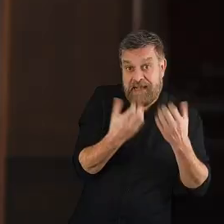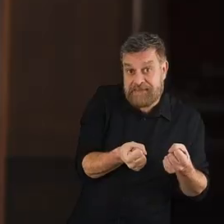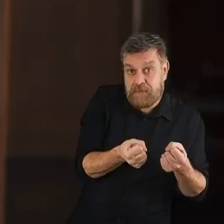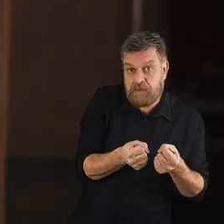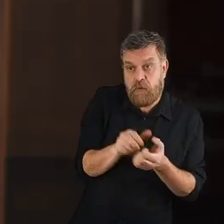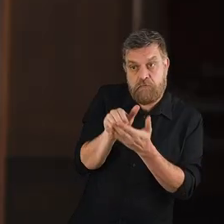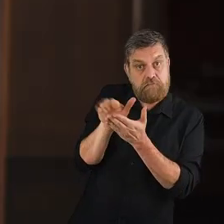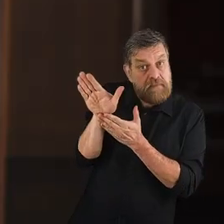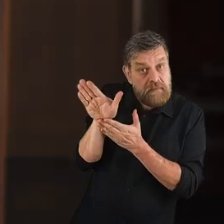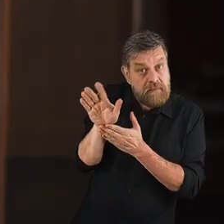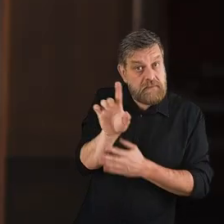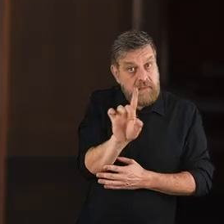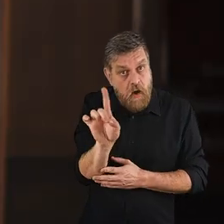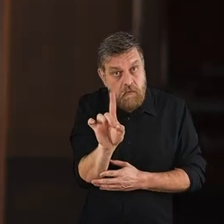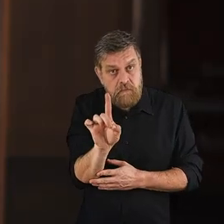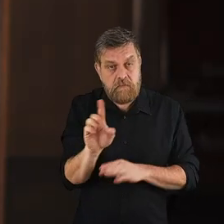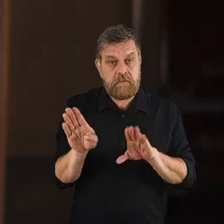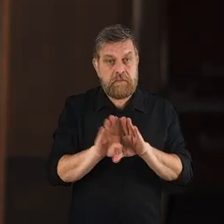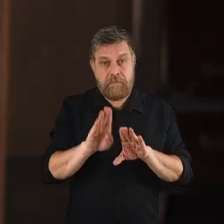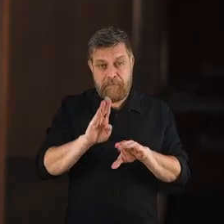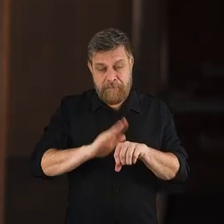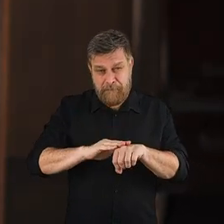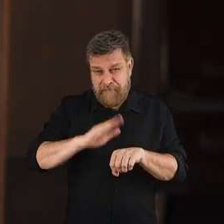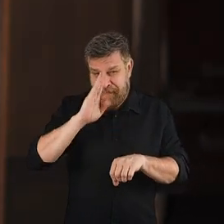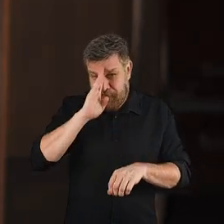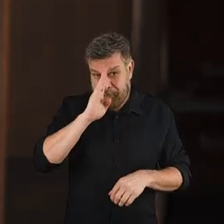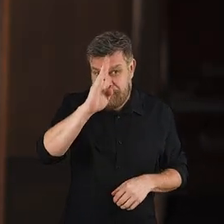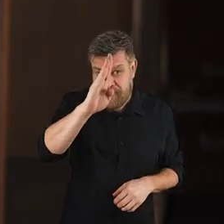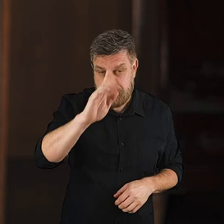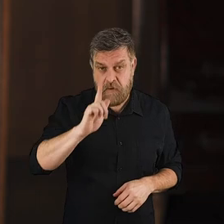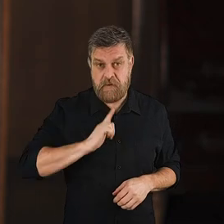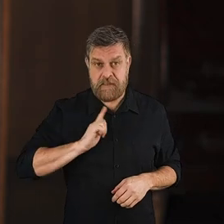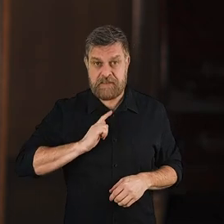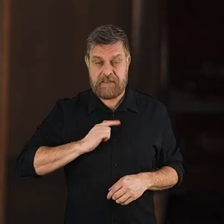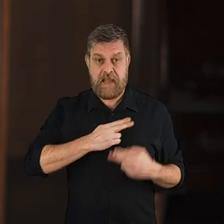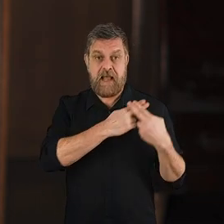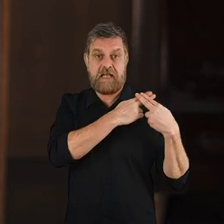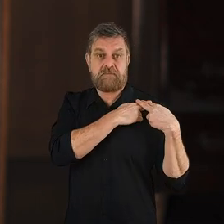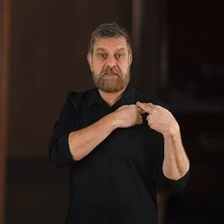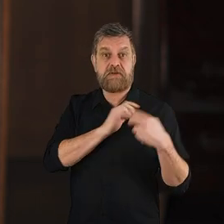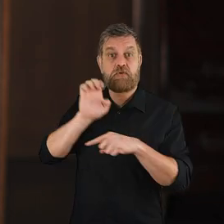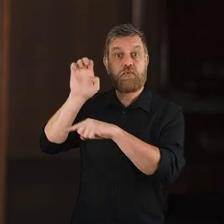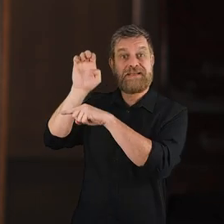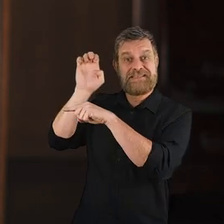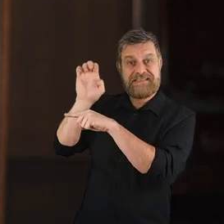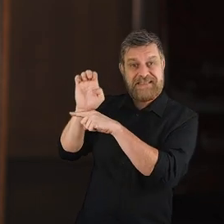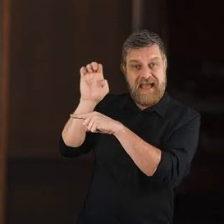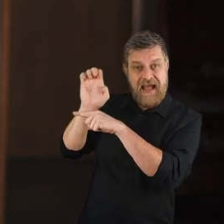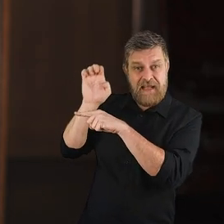não. Mas mais importante do que a dimensão estatal, a dimensão